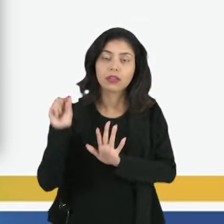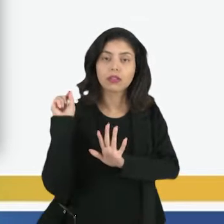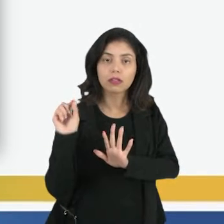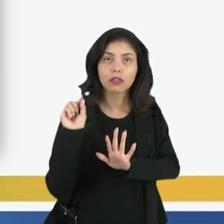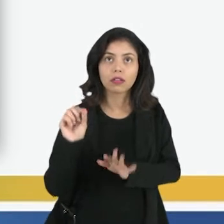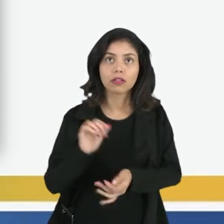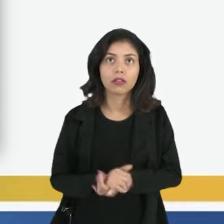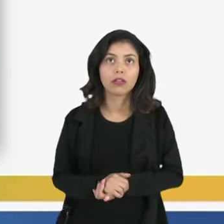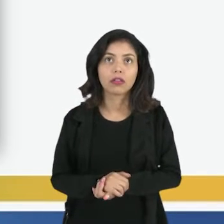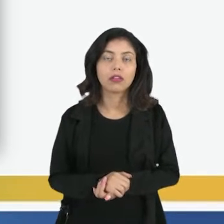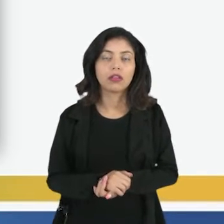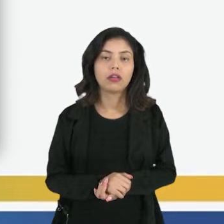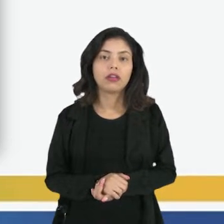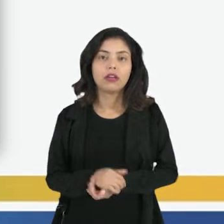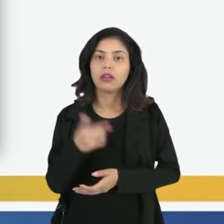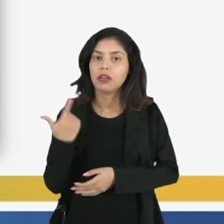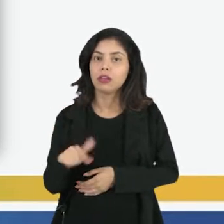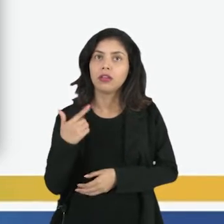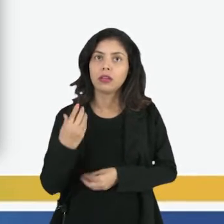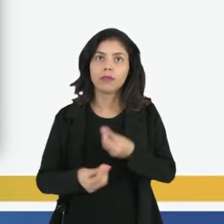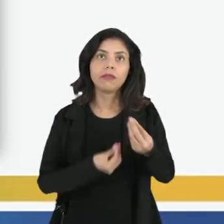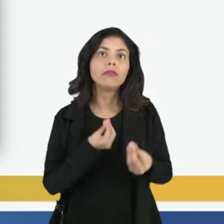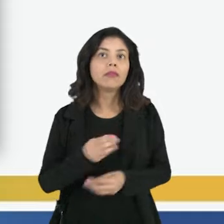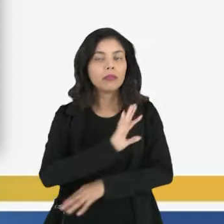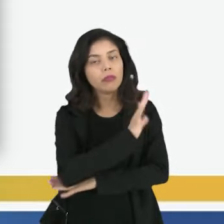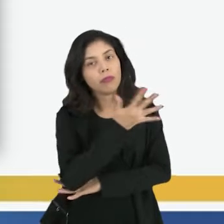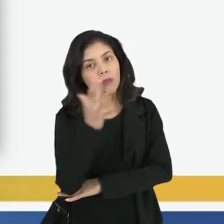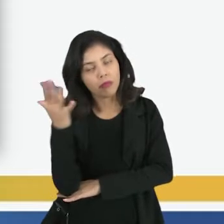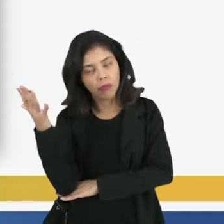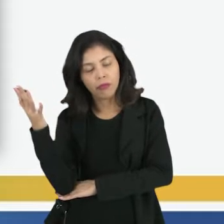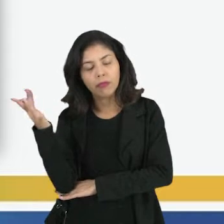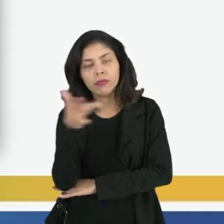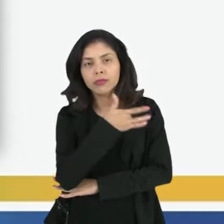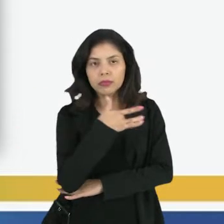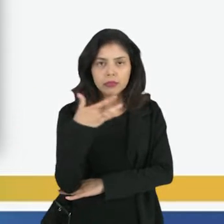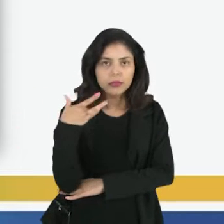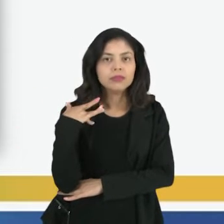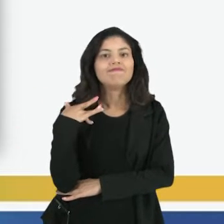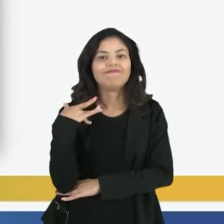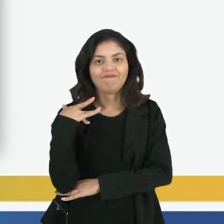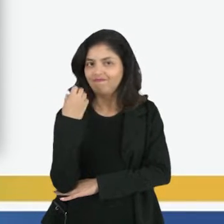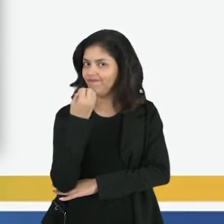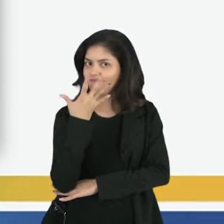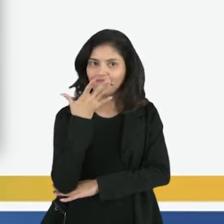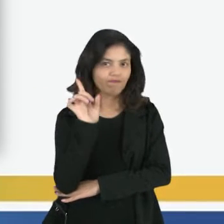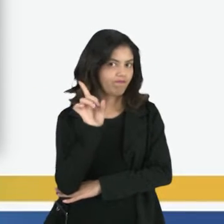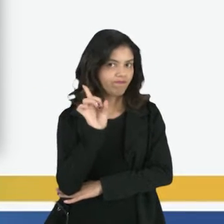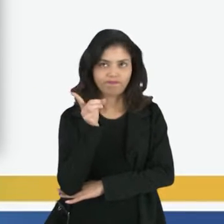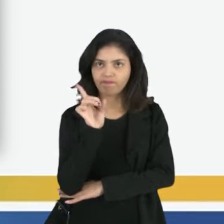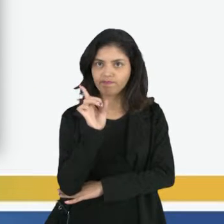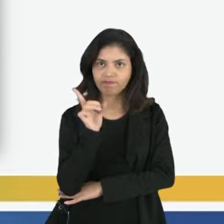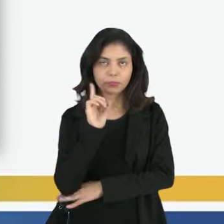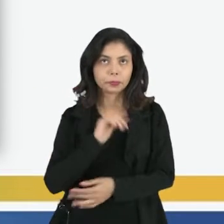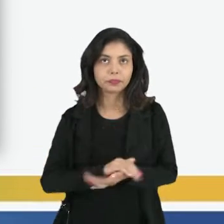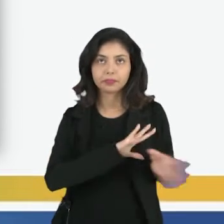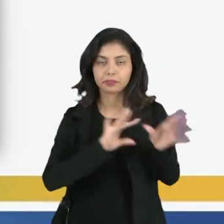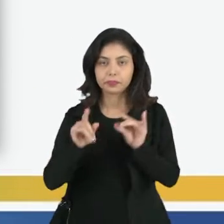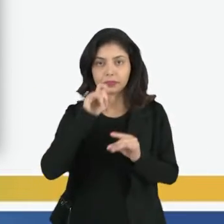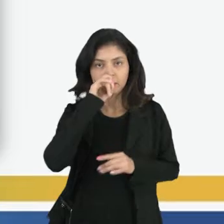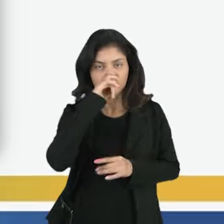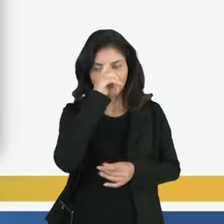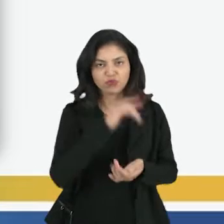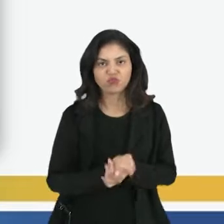digamos assim, que não é um meio ambiente salutar para se viver. Trazendo agora a